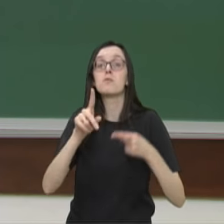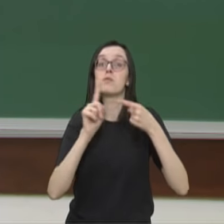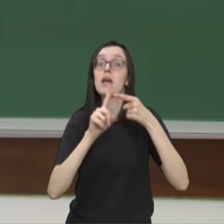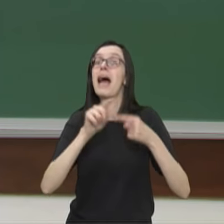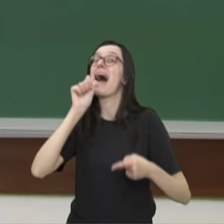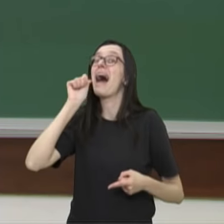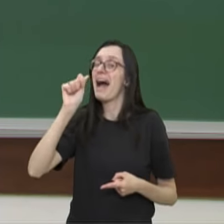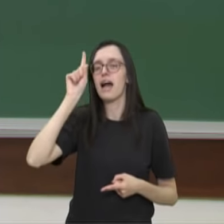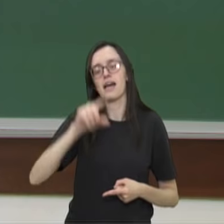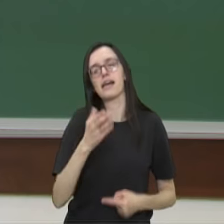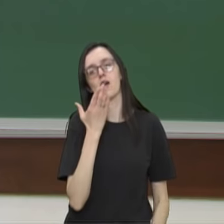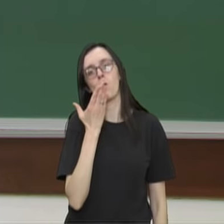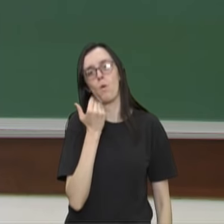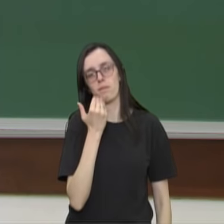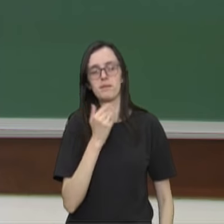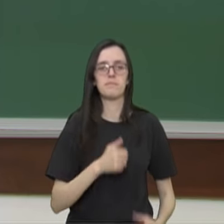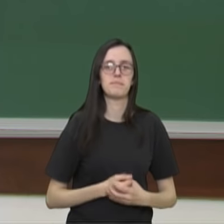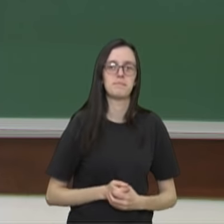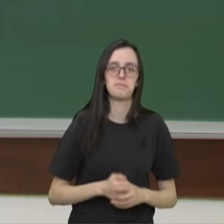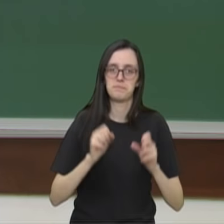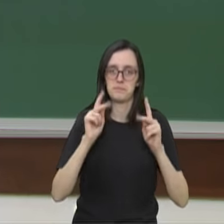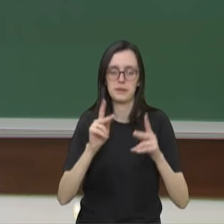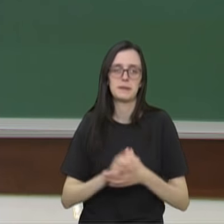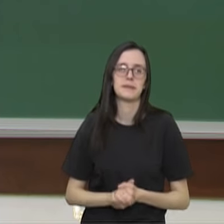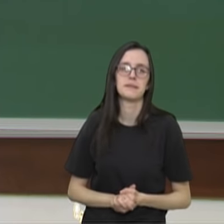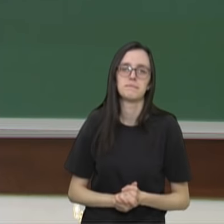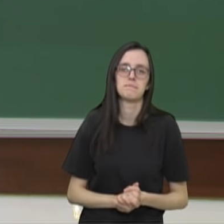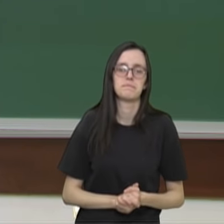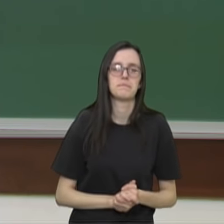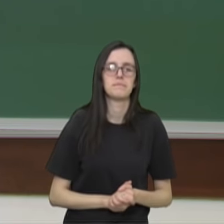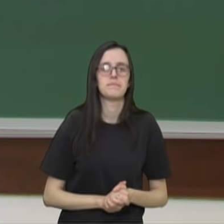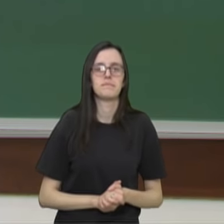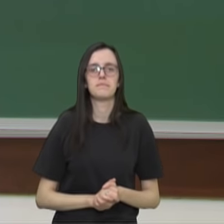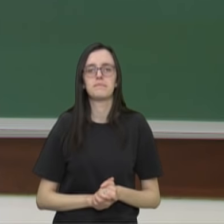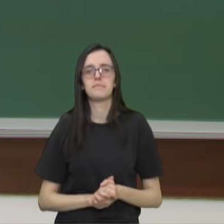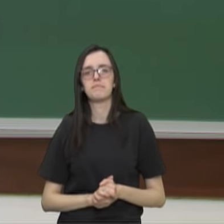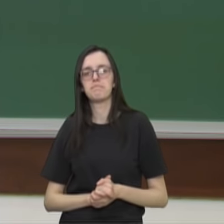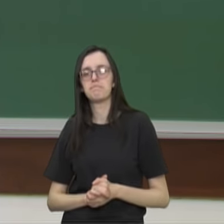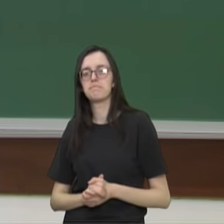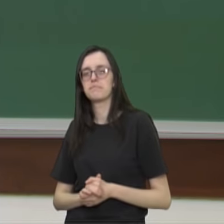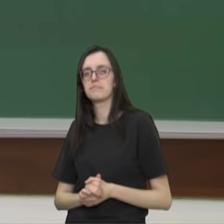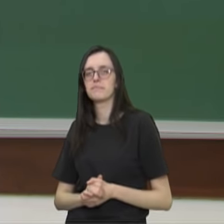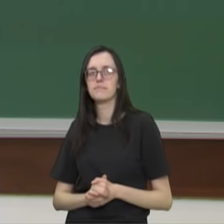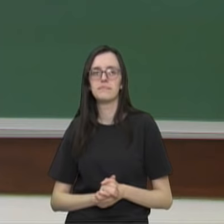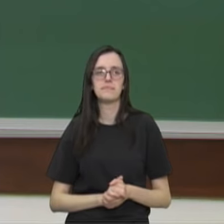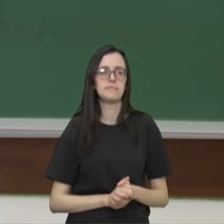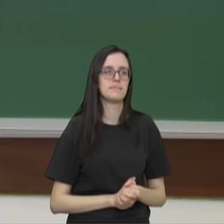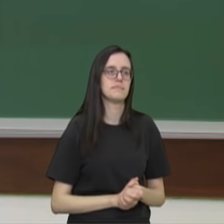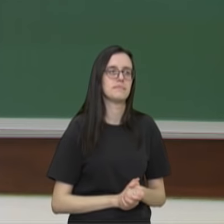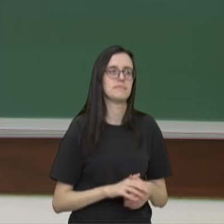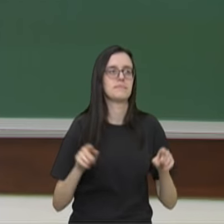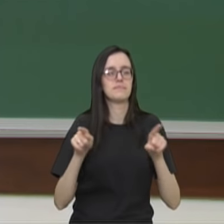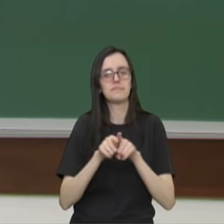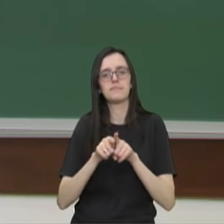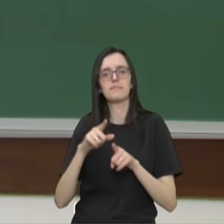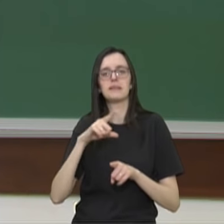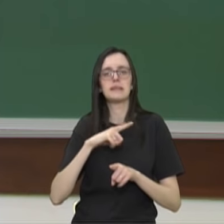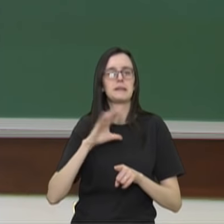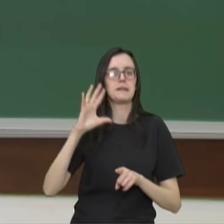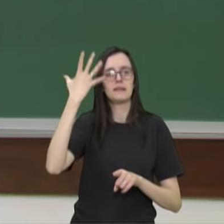indústria alimentícia tá ok pessoal tamo lá bora lá além dessa questão da aglomeração